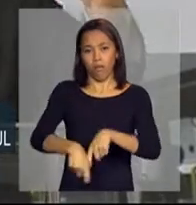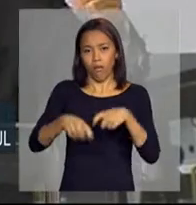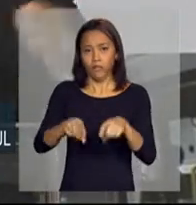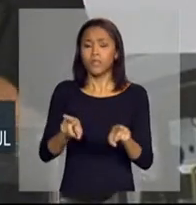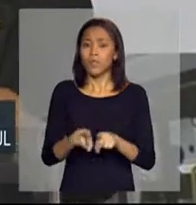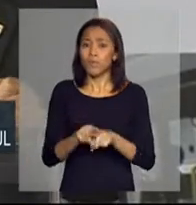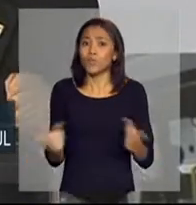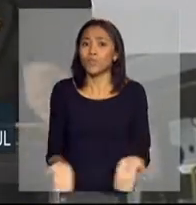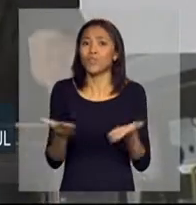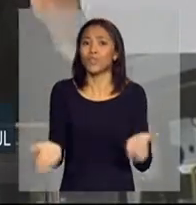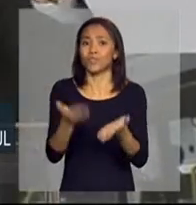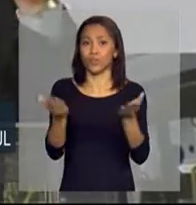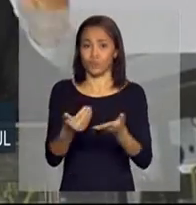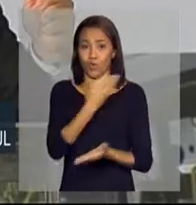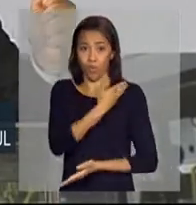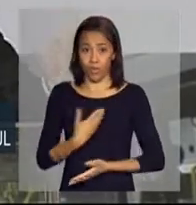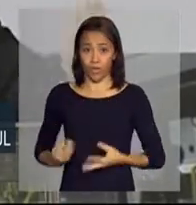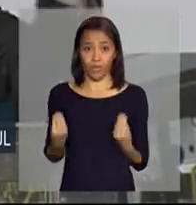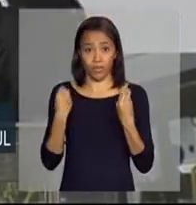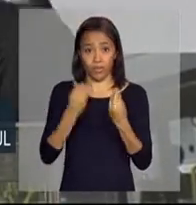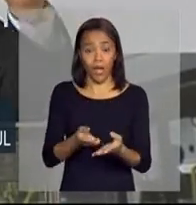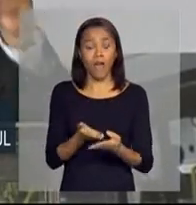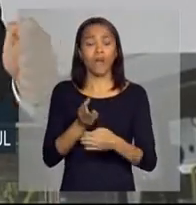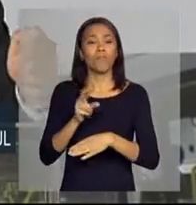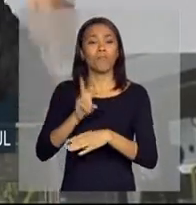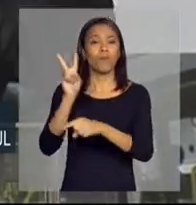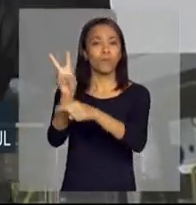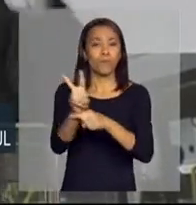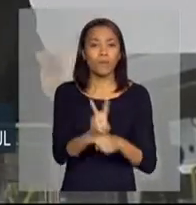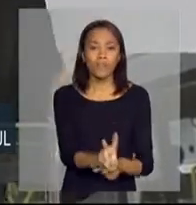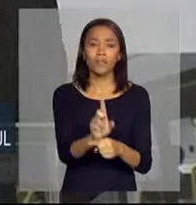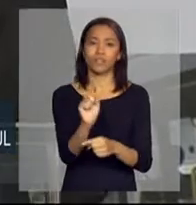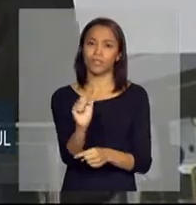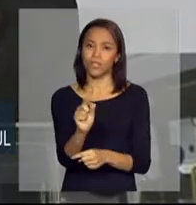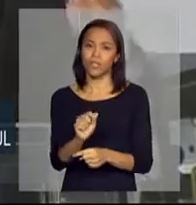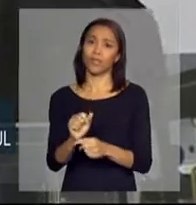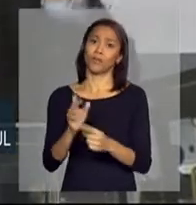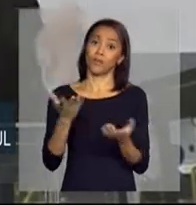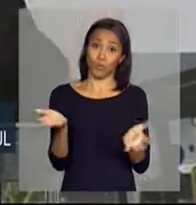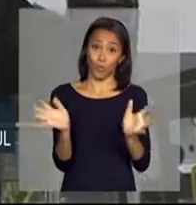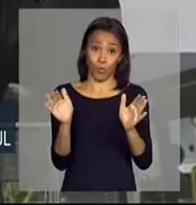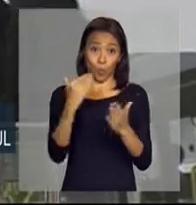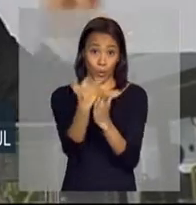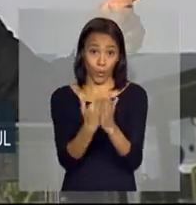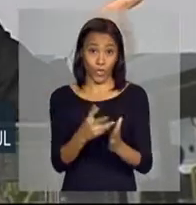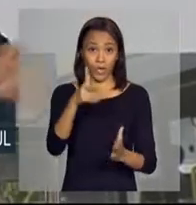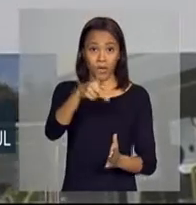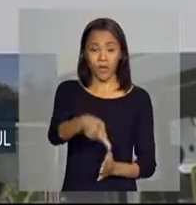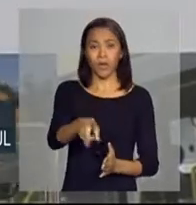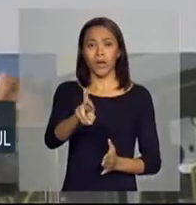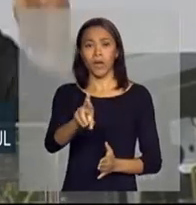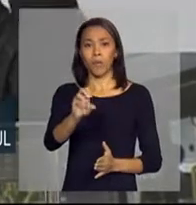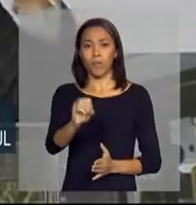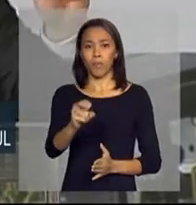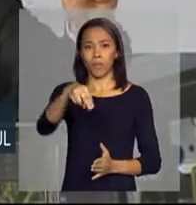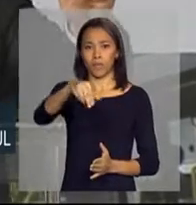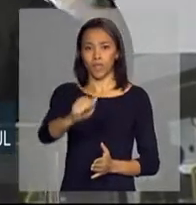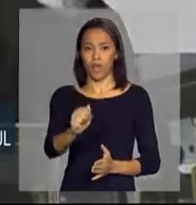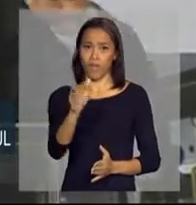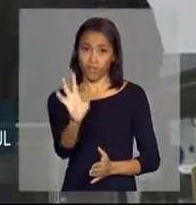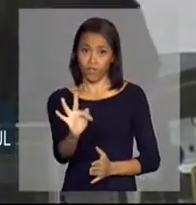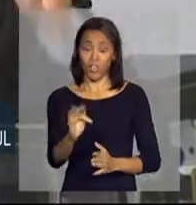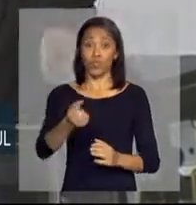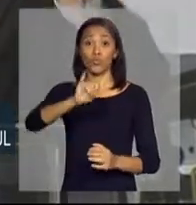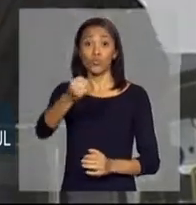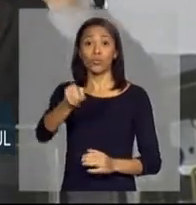das linhas de crédito, que são linhas de crédito, no caso do Pronaf, todas elas com juros abaixo da inflação, para que